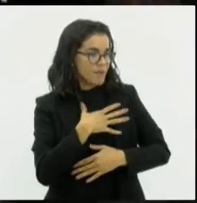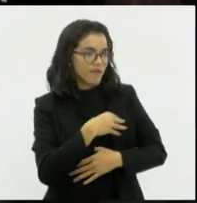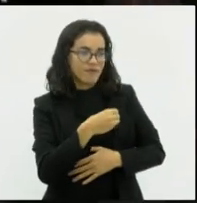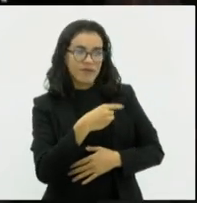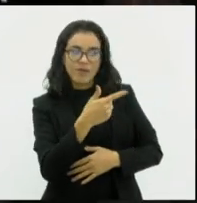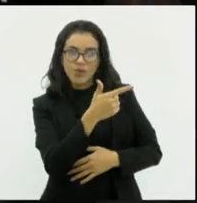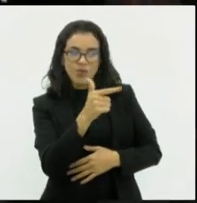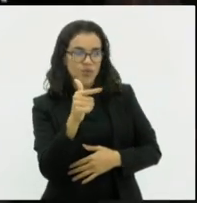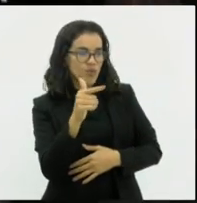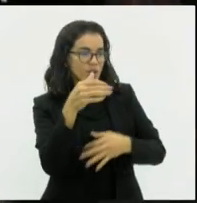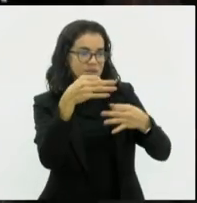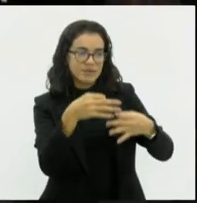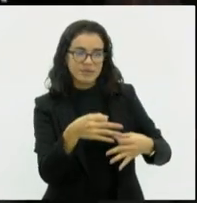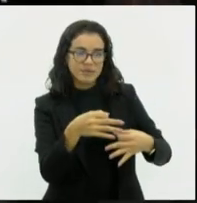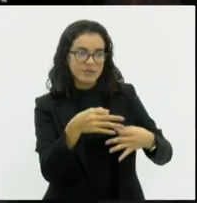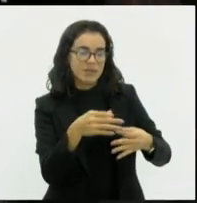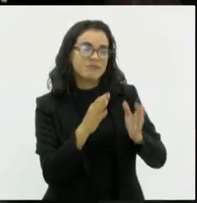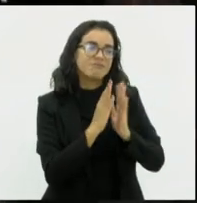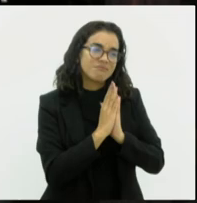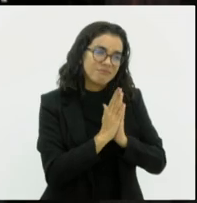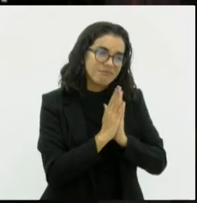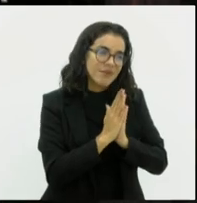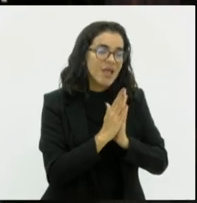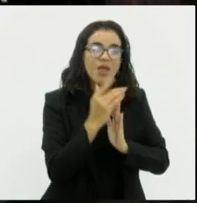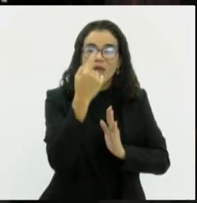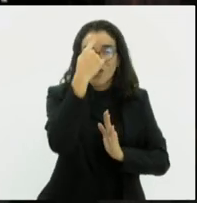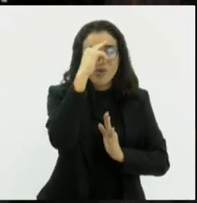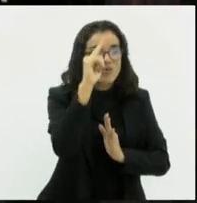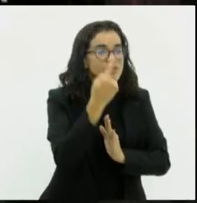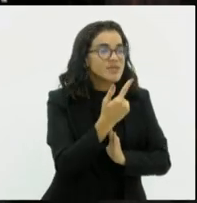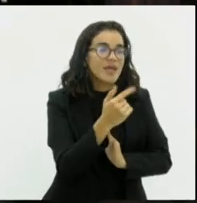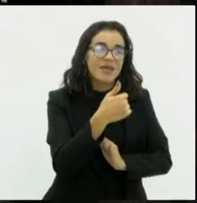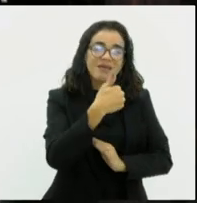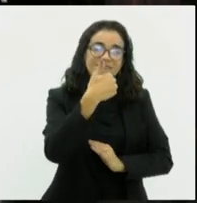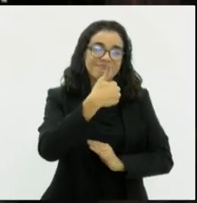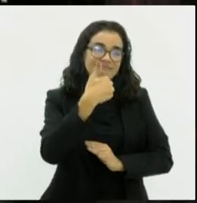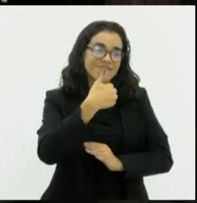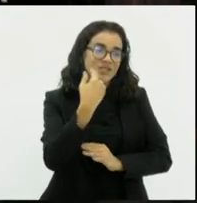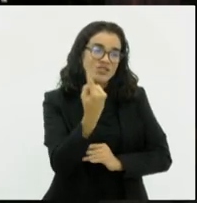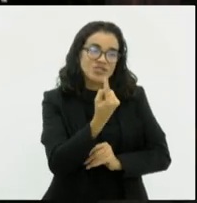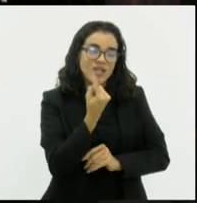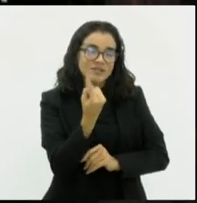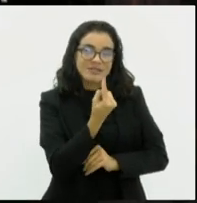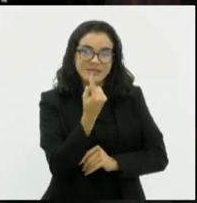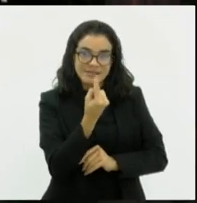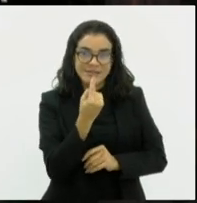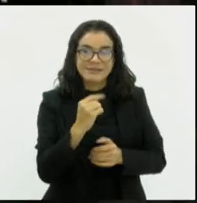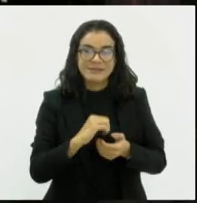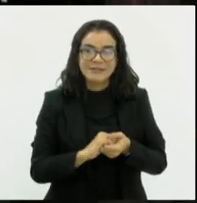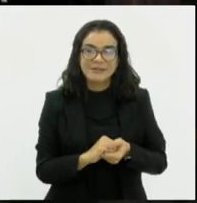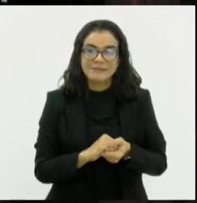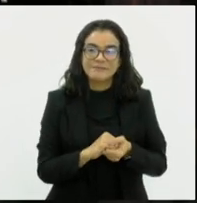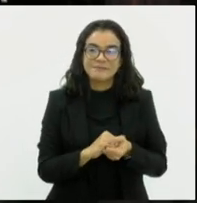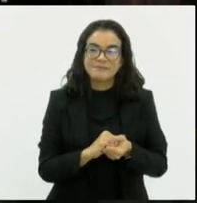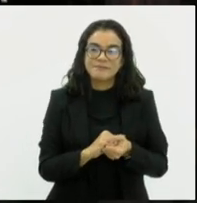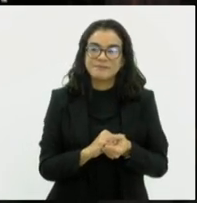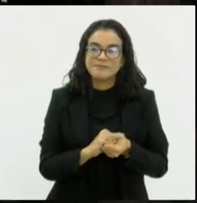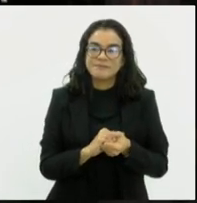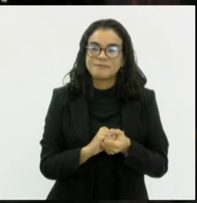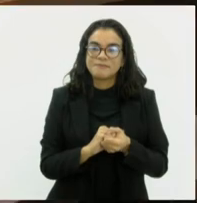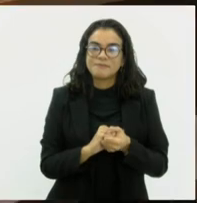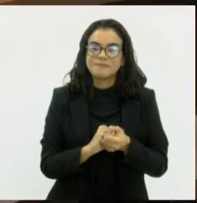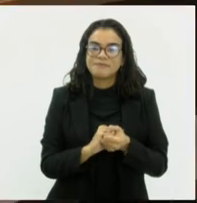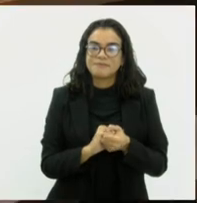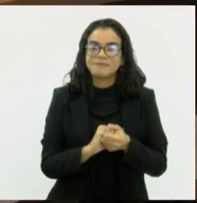não é a ordem da vida. Eu falei, mas eu não saberia viver sem você. Então, essa é a minha.